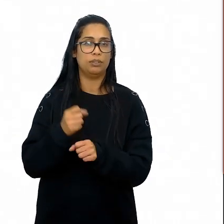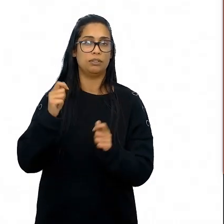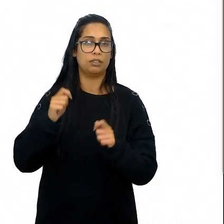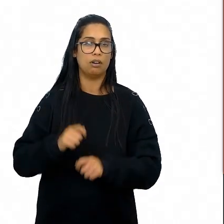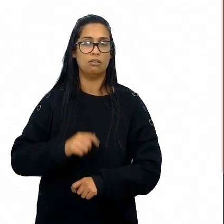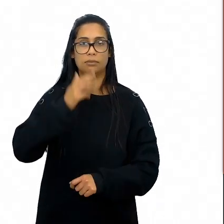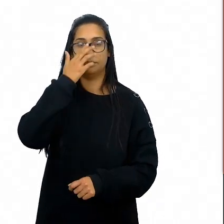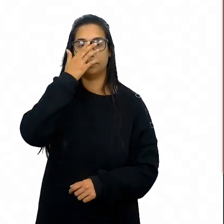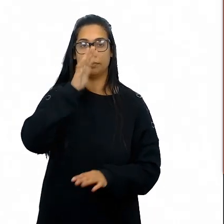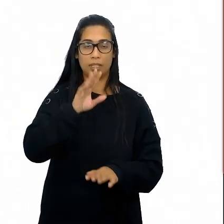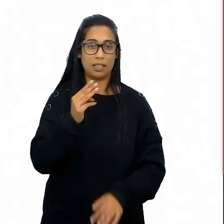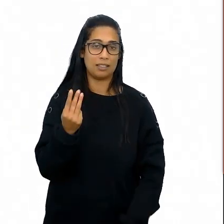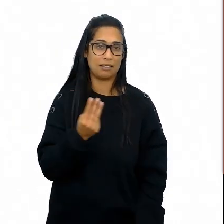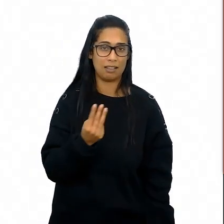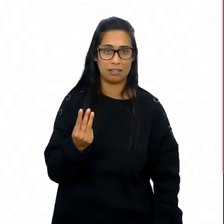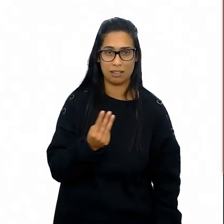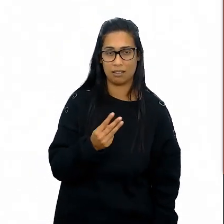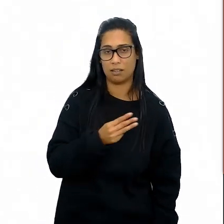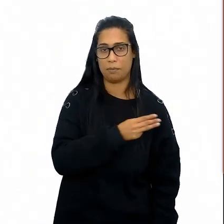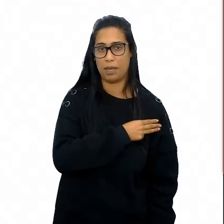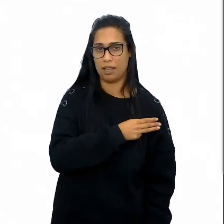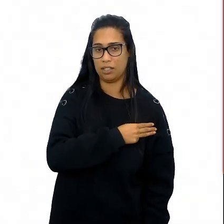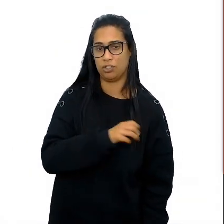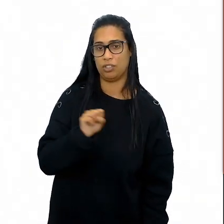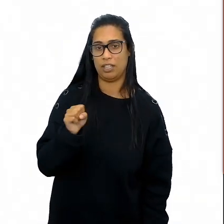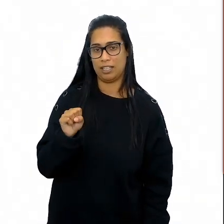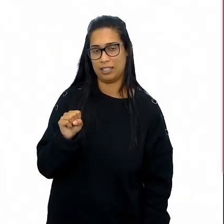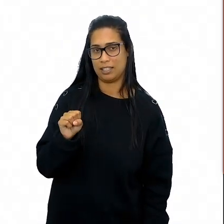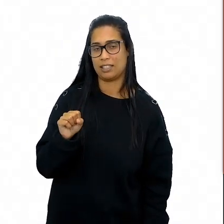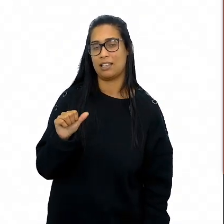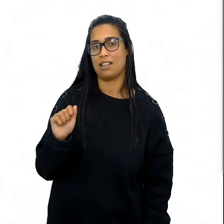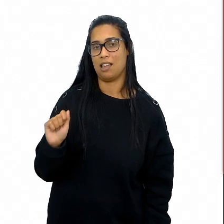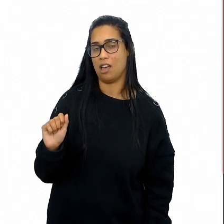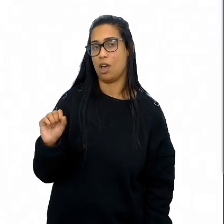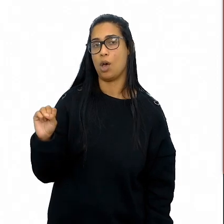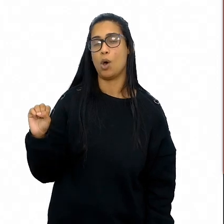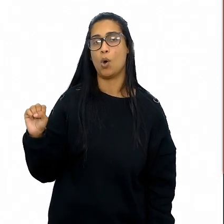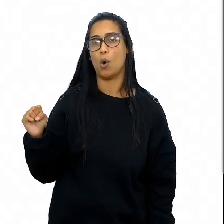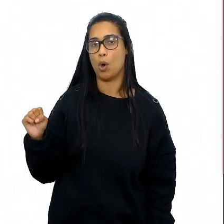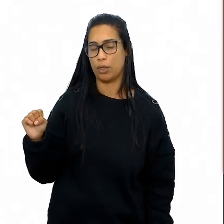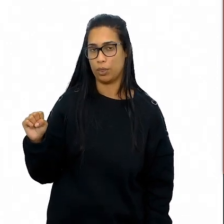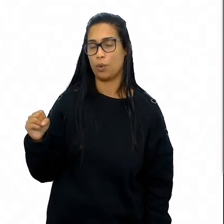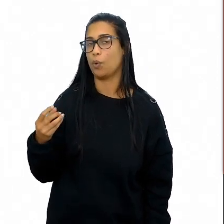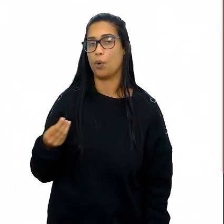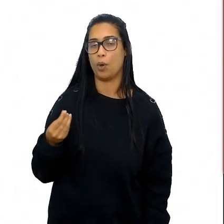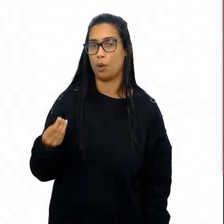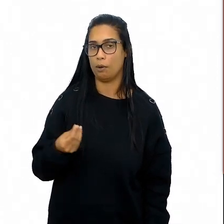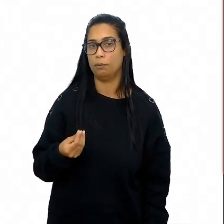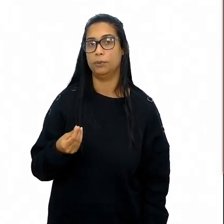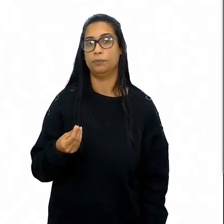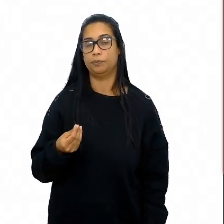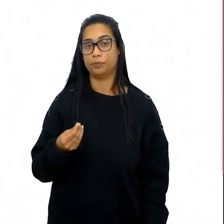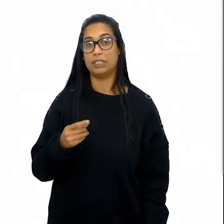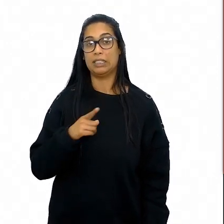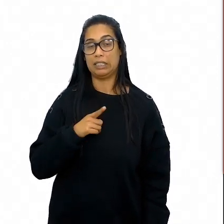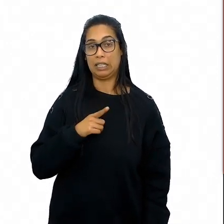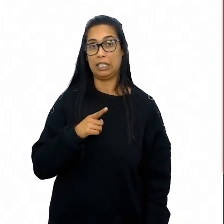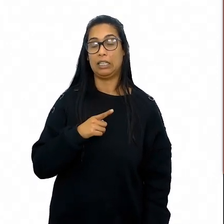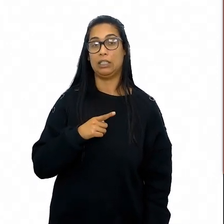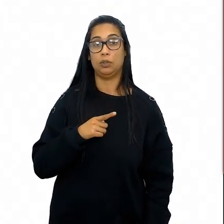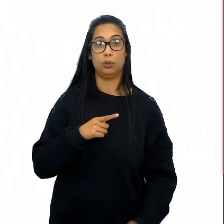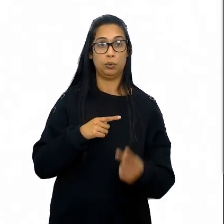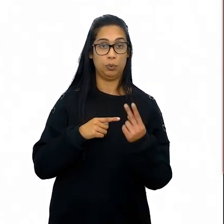vai à 3ª série do Ensino Médio na sa8 não vamos esquecer a unidade temática é números e o